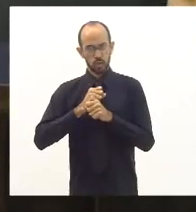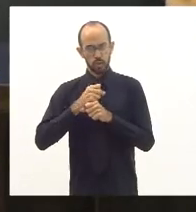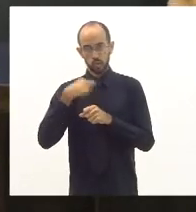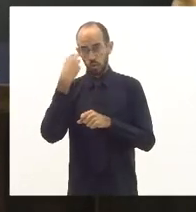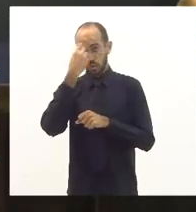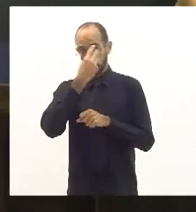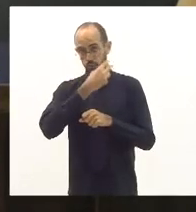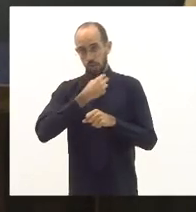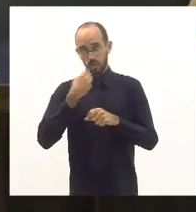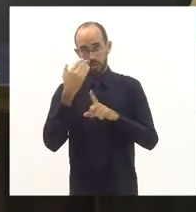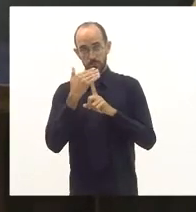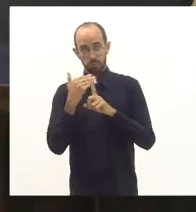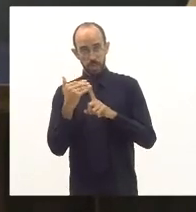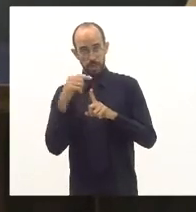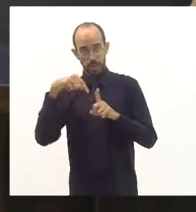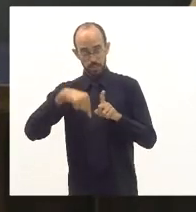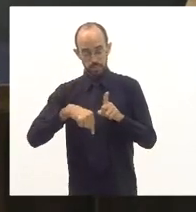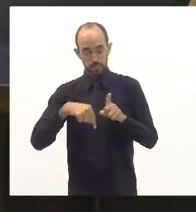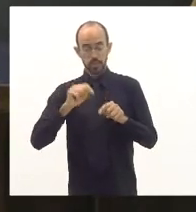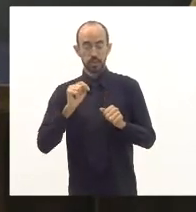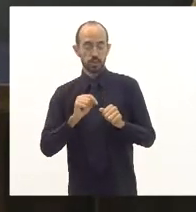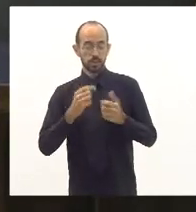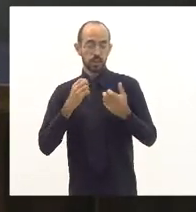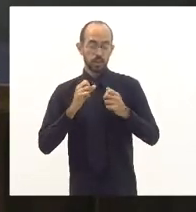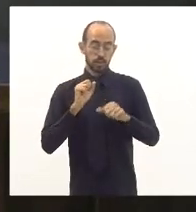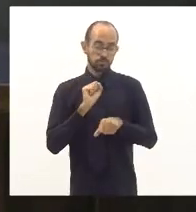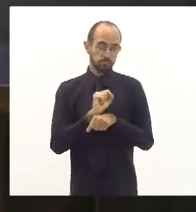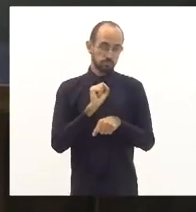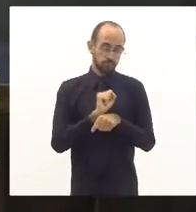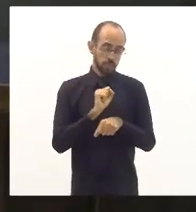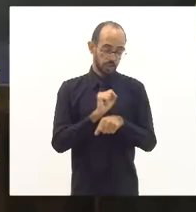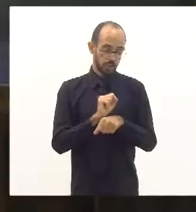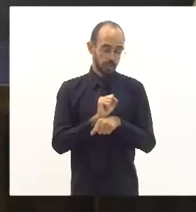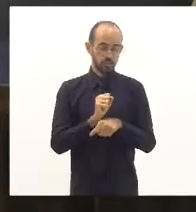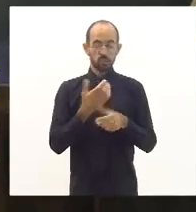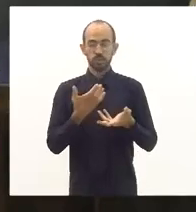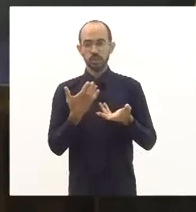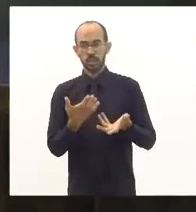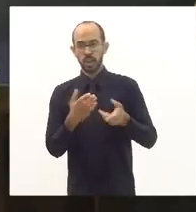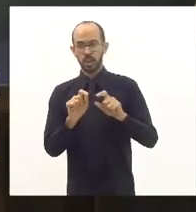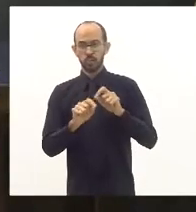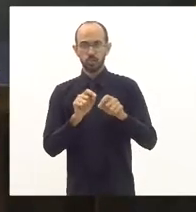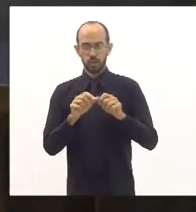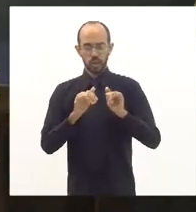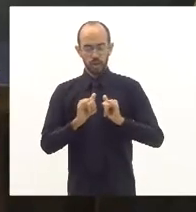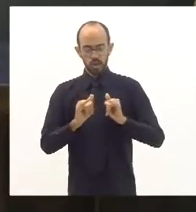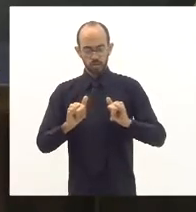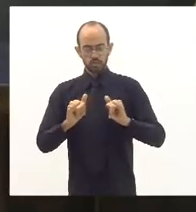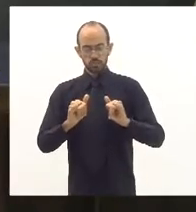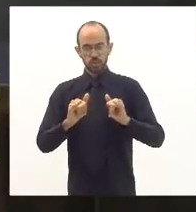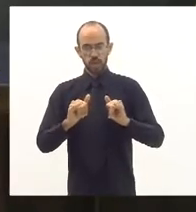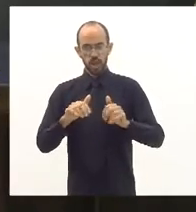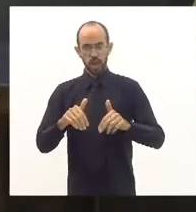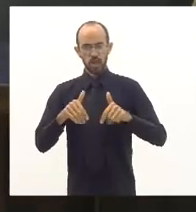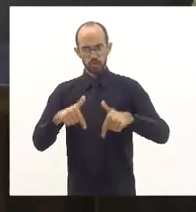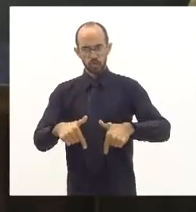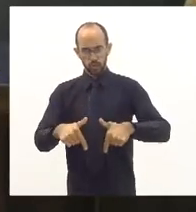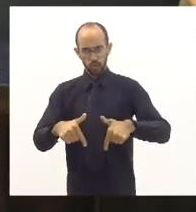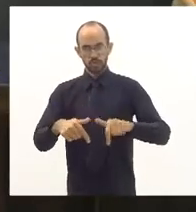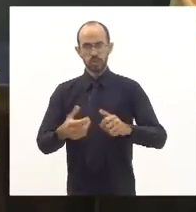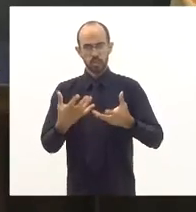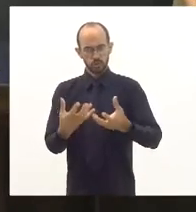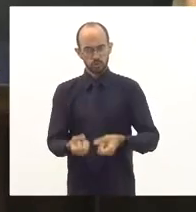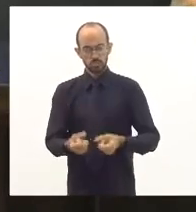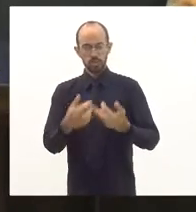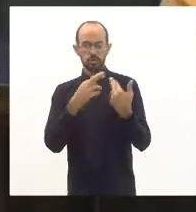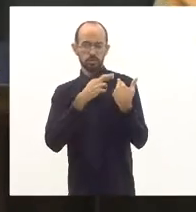está disposto, e estamos aqui ansiosamente aguardando, está disposto a anunciar medidas e assumir compromissos, e isso